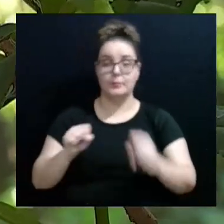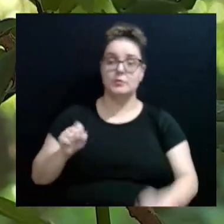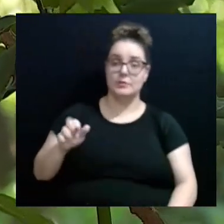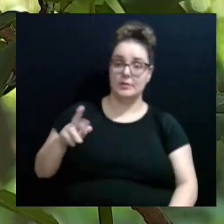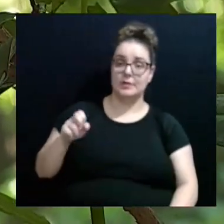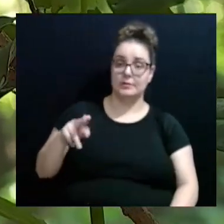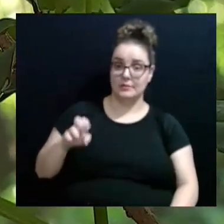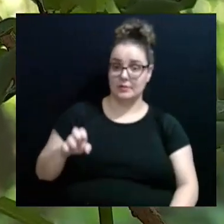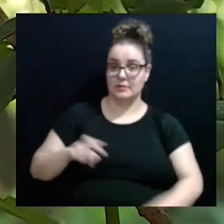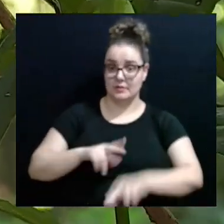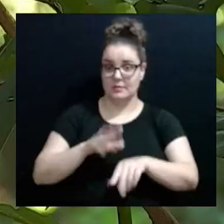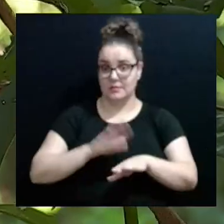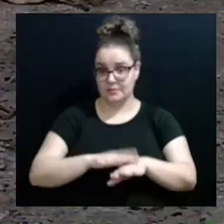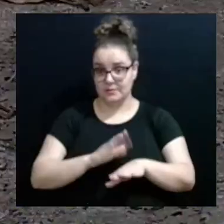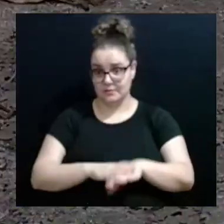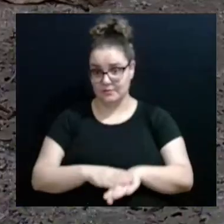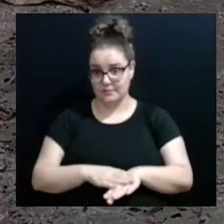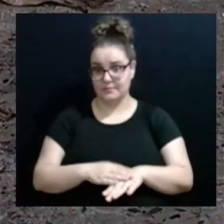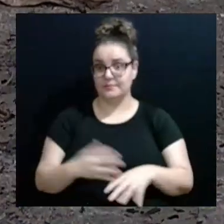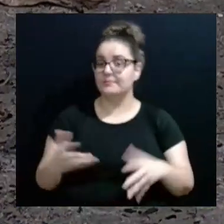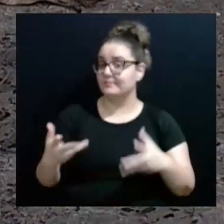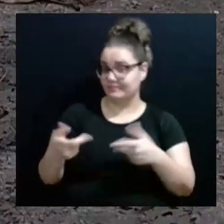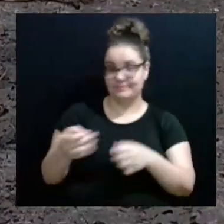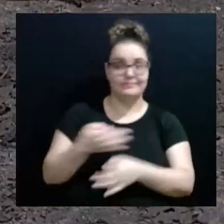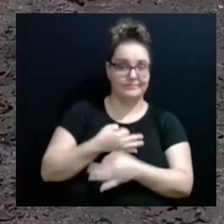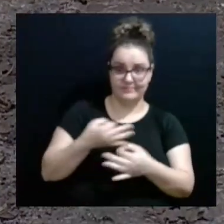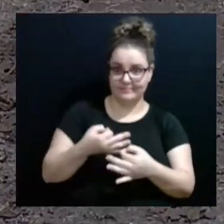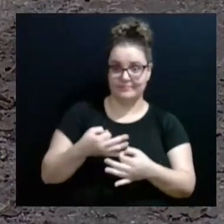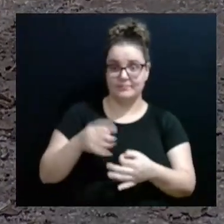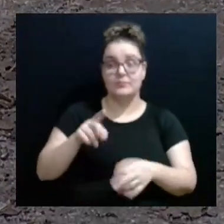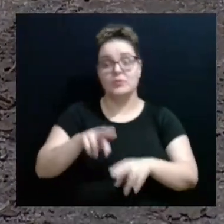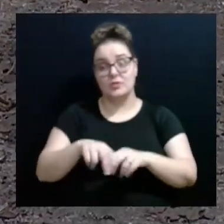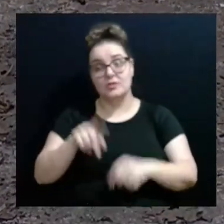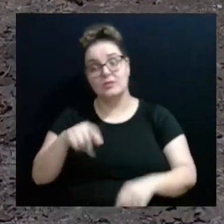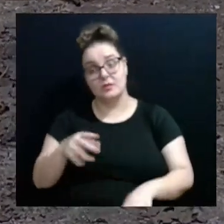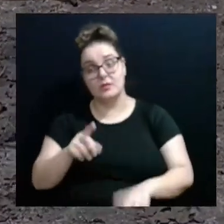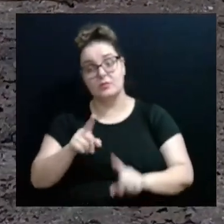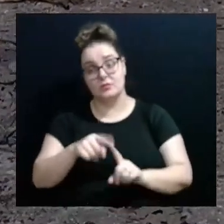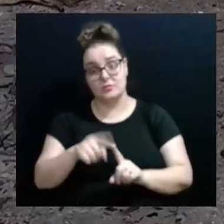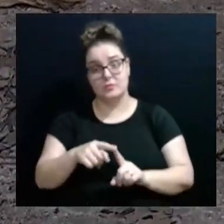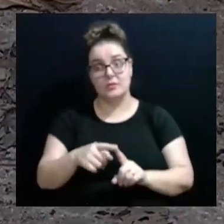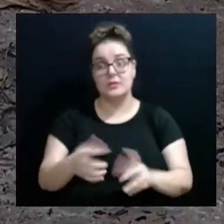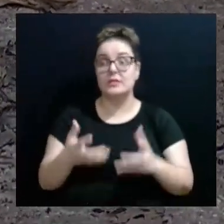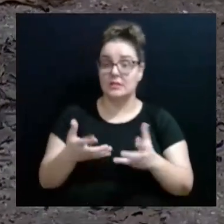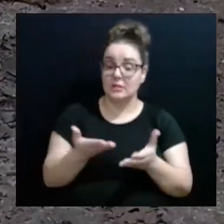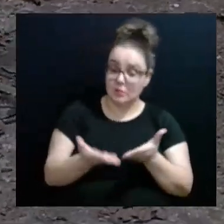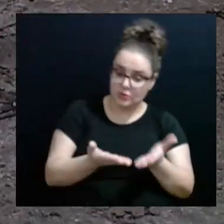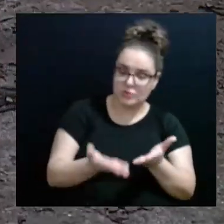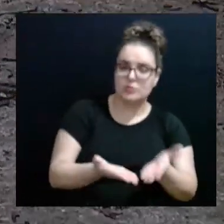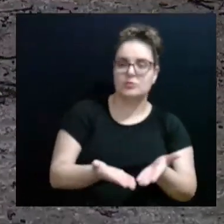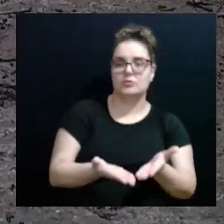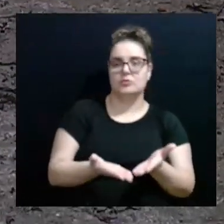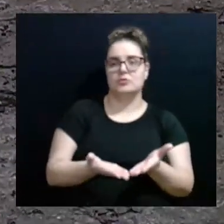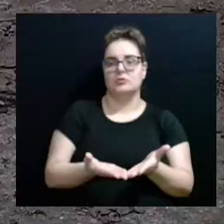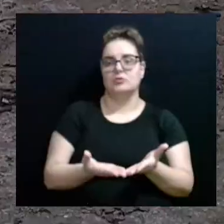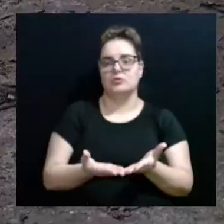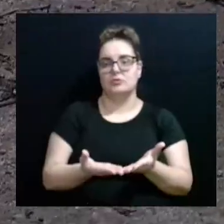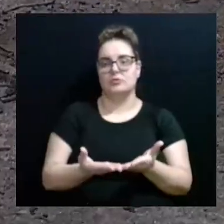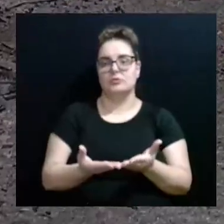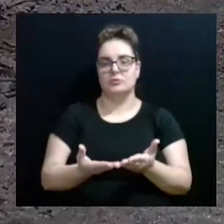Eles são incríveis mesmo, né? Por isso que é uma espécie que a gente faz muita questão, né, de dar voz a esses